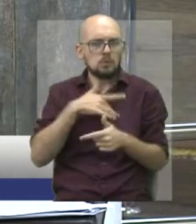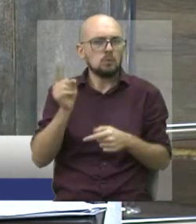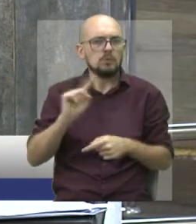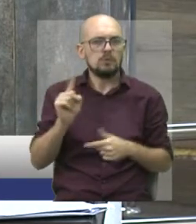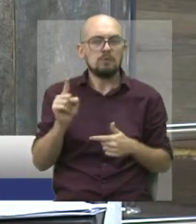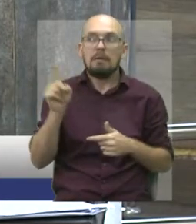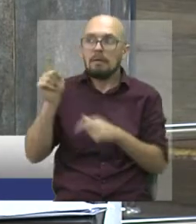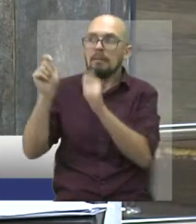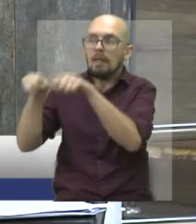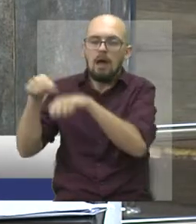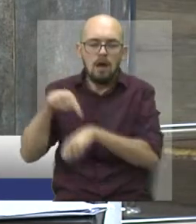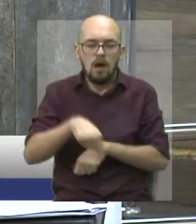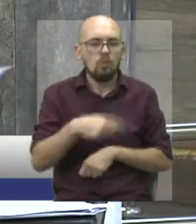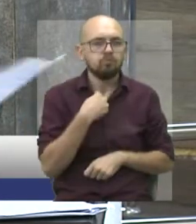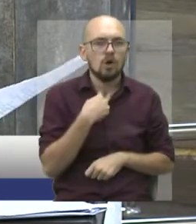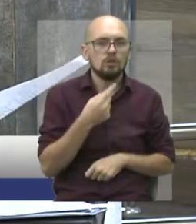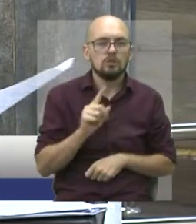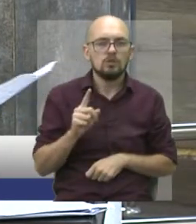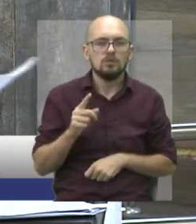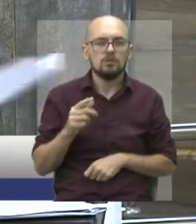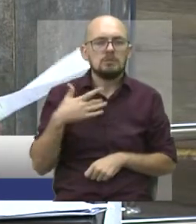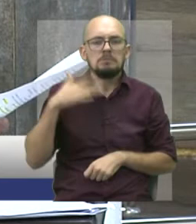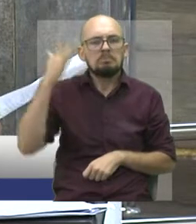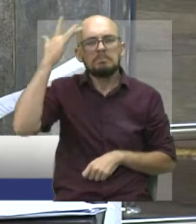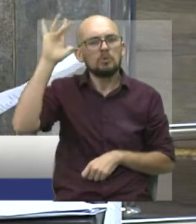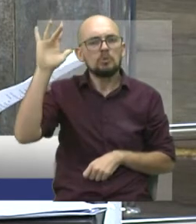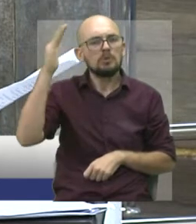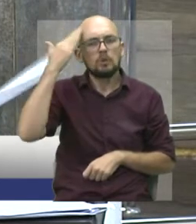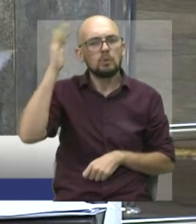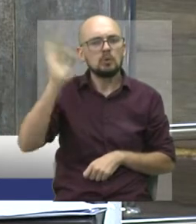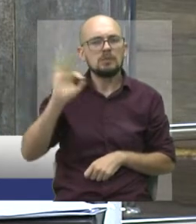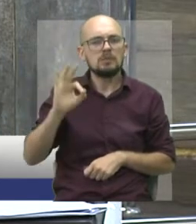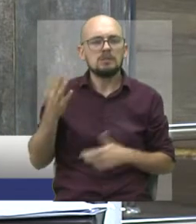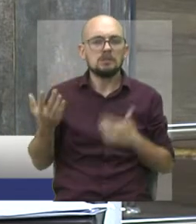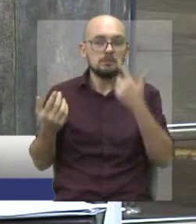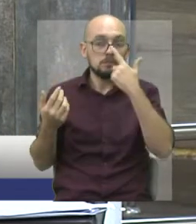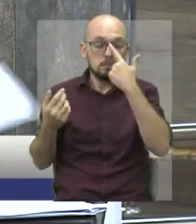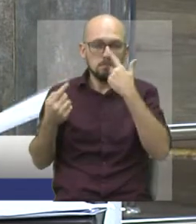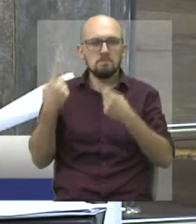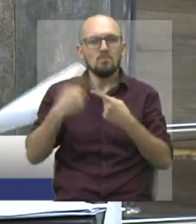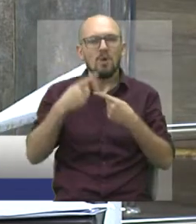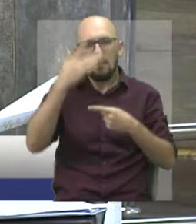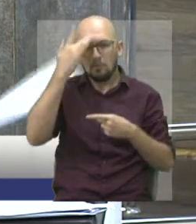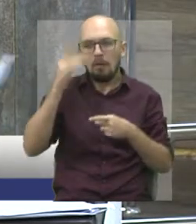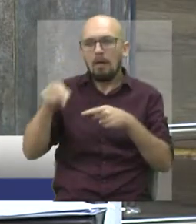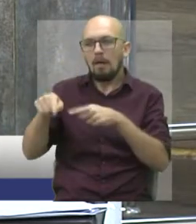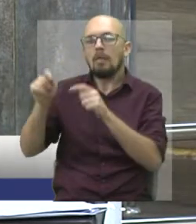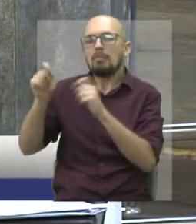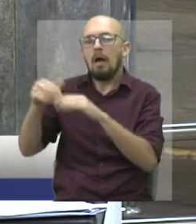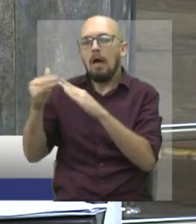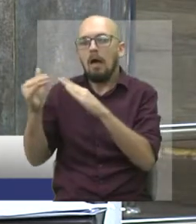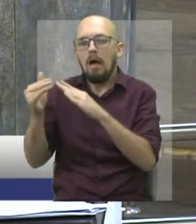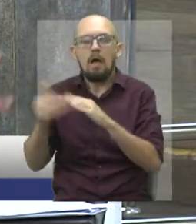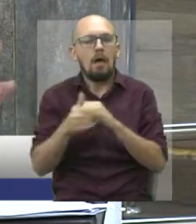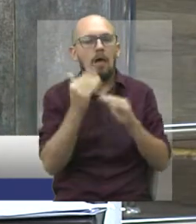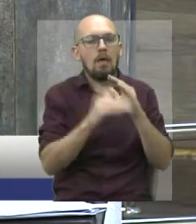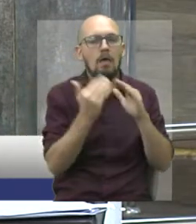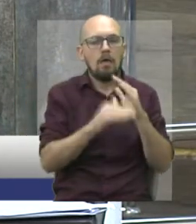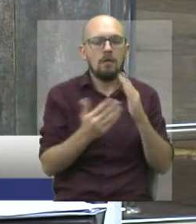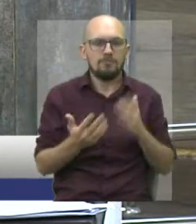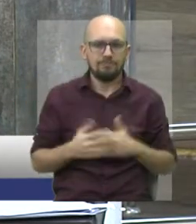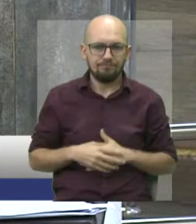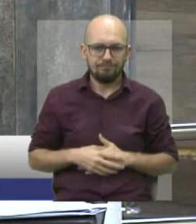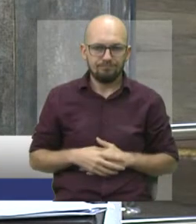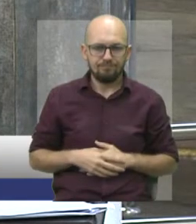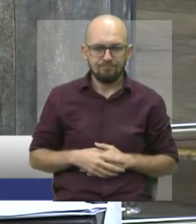sei o que leva a pessoa de um lado e contra de outro a favor.